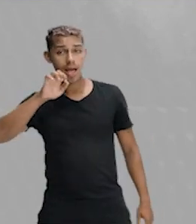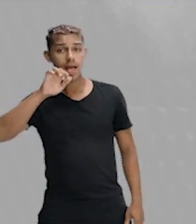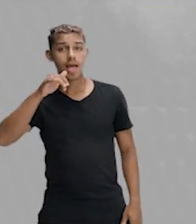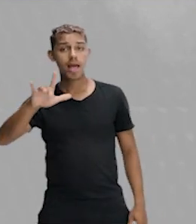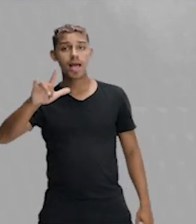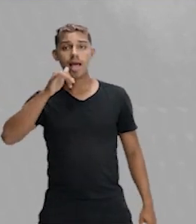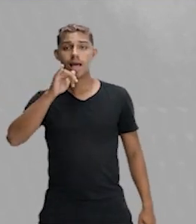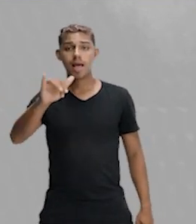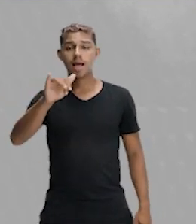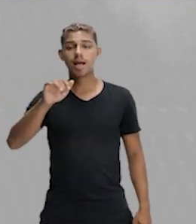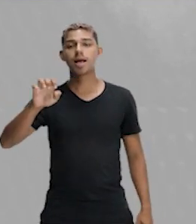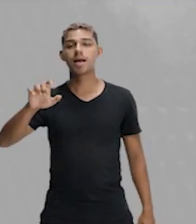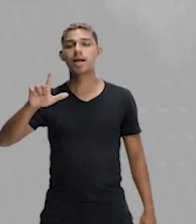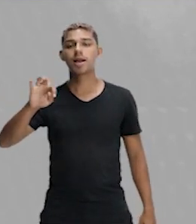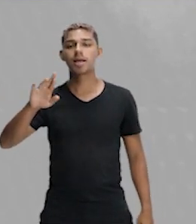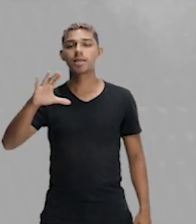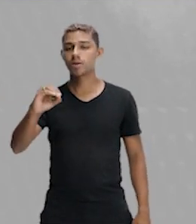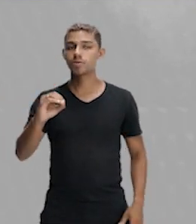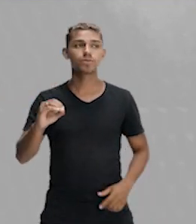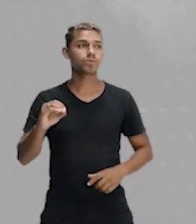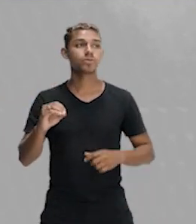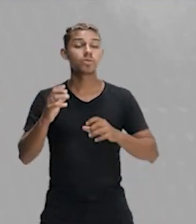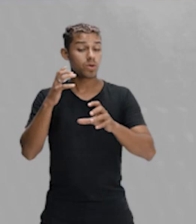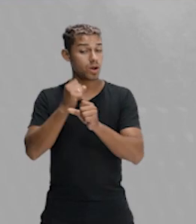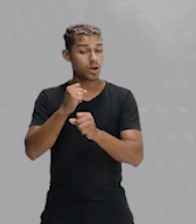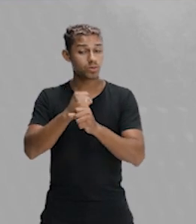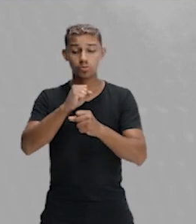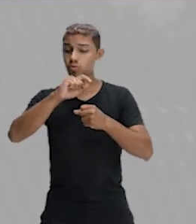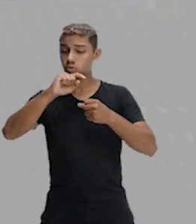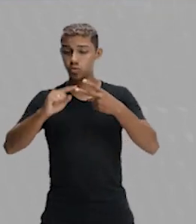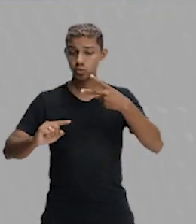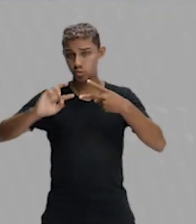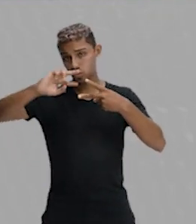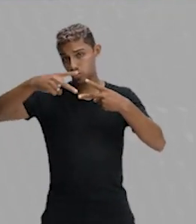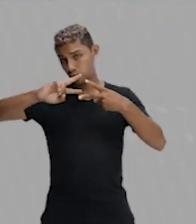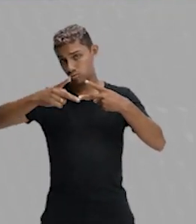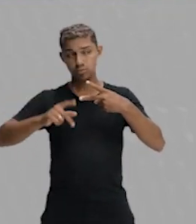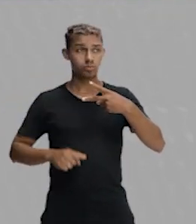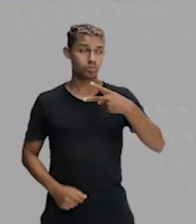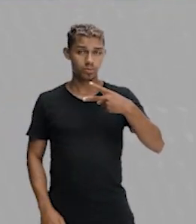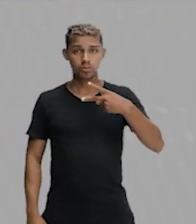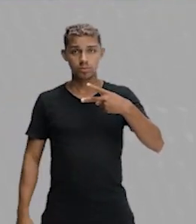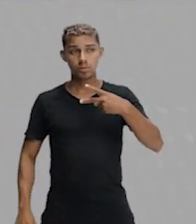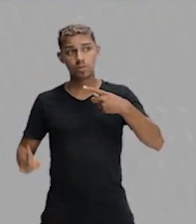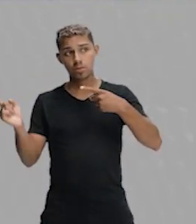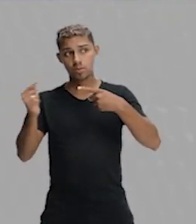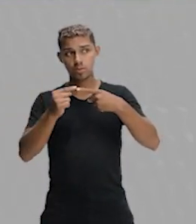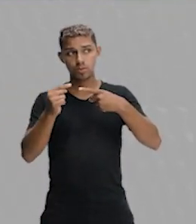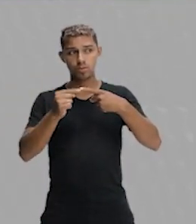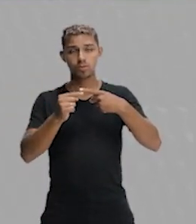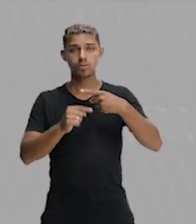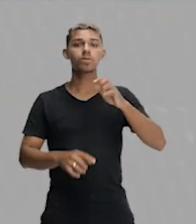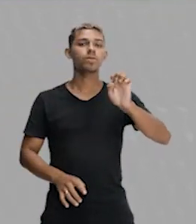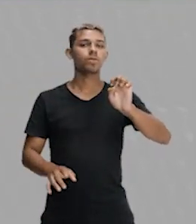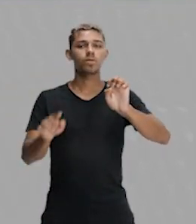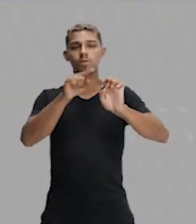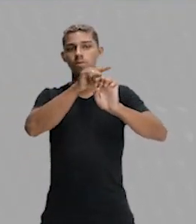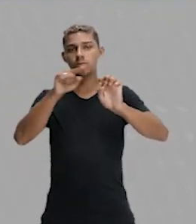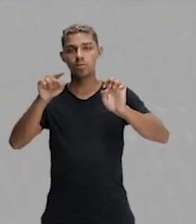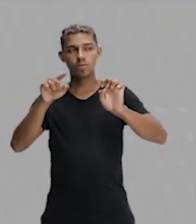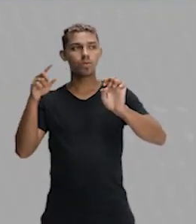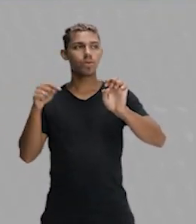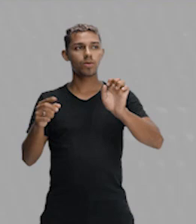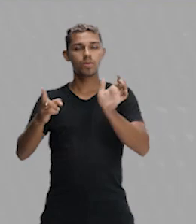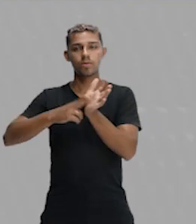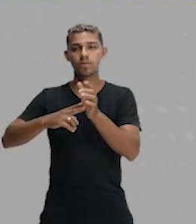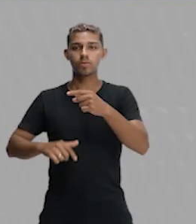formas, né, levando em consideração a carga de prova, né, que vai ser a força elétrica dividida pela